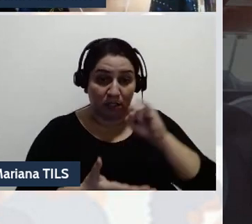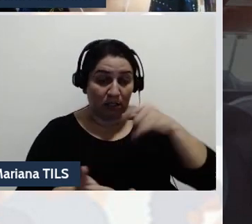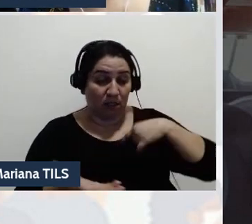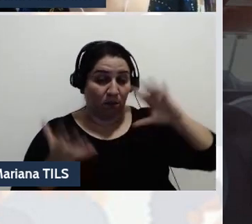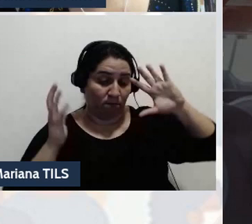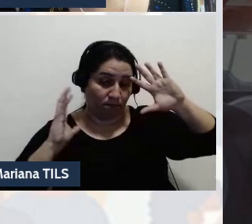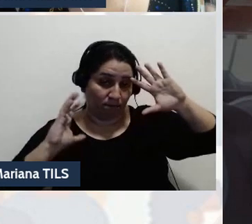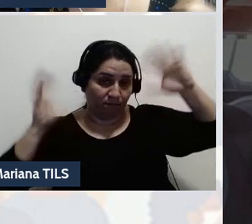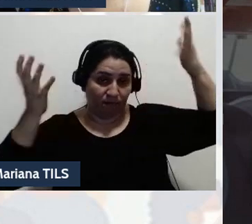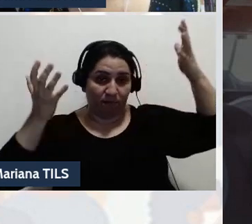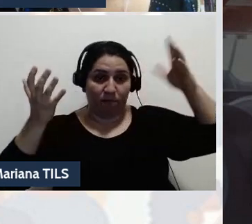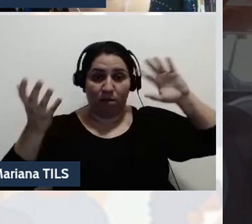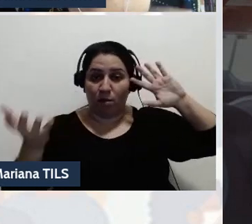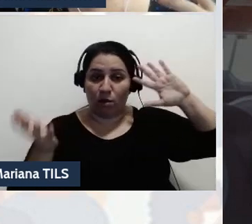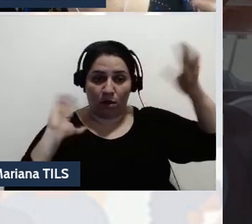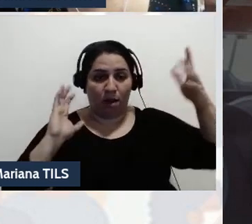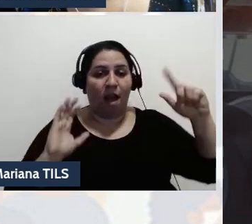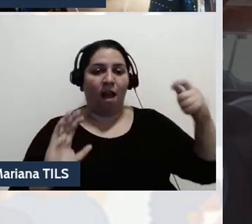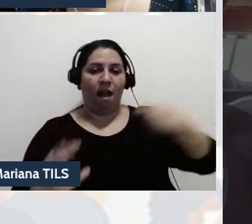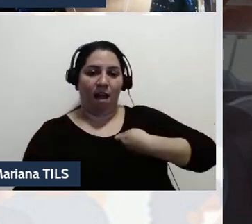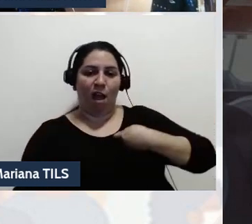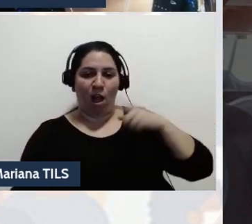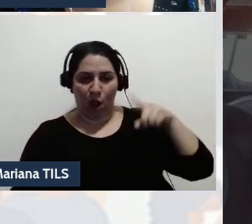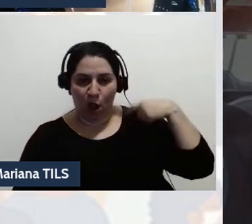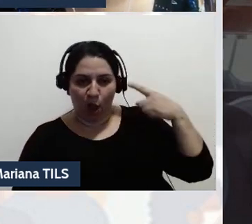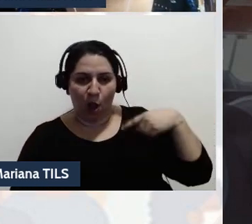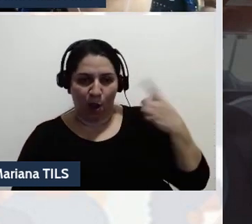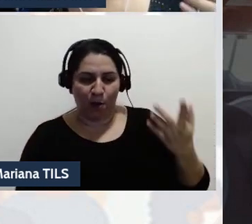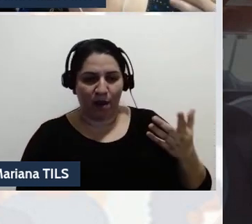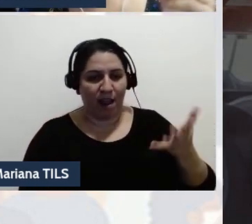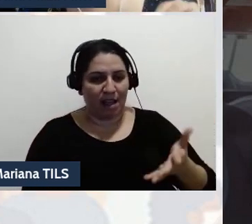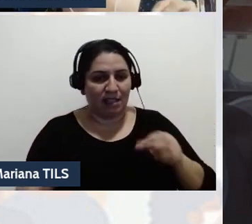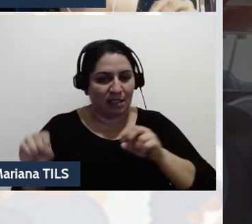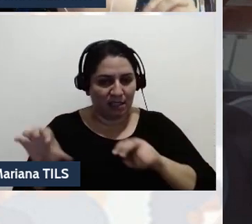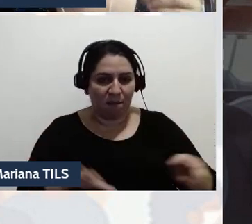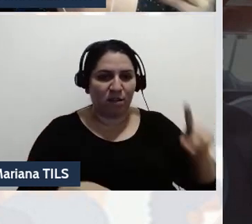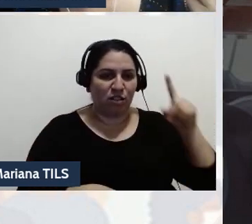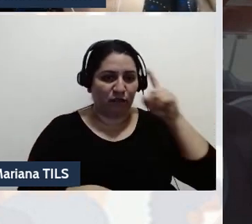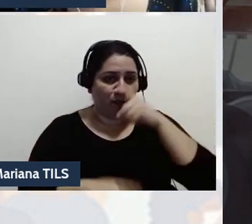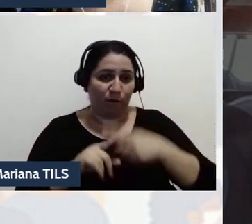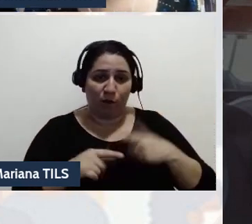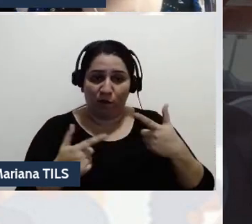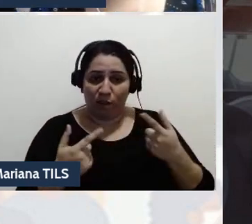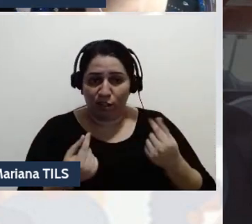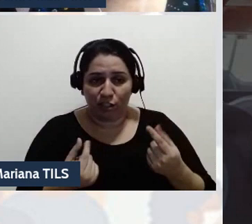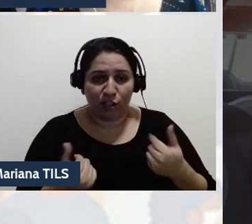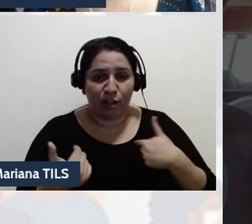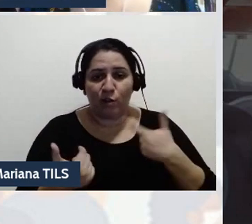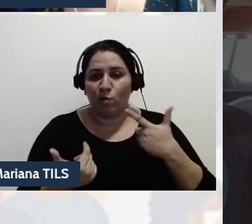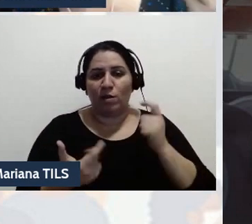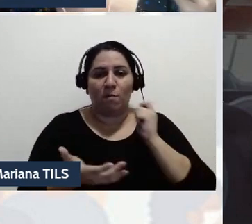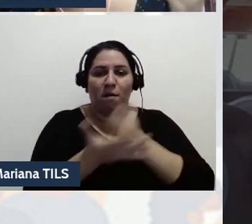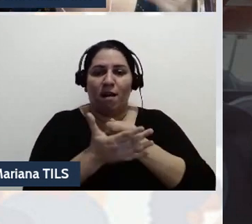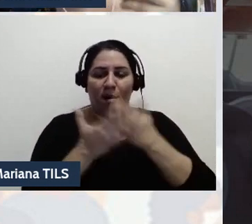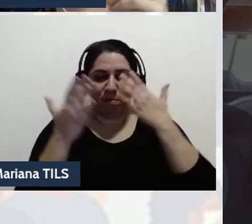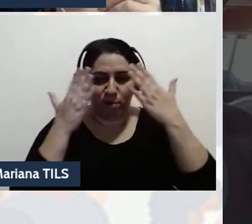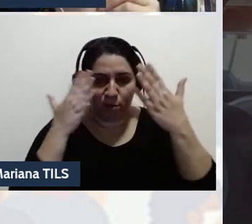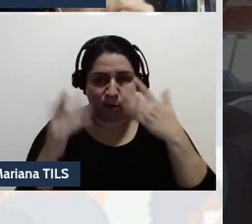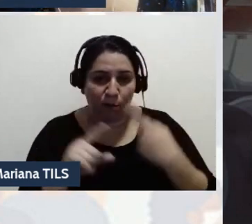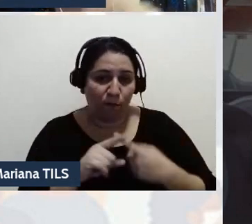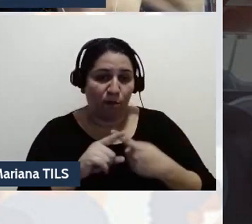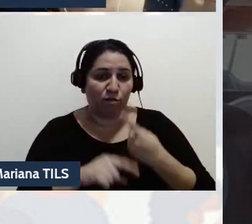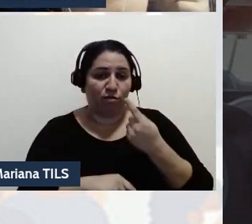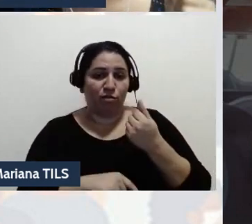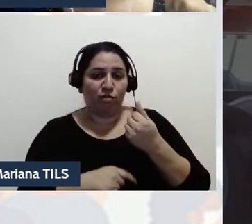gritos, vou ser a louca. Essa semana vai ser barra, porque não vou ter grana para desabafar com a psicóloga, porque estou usando esse